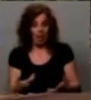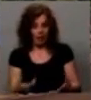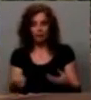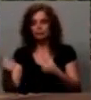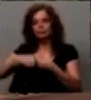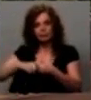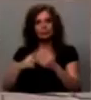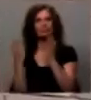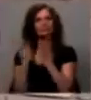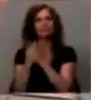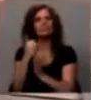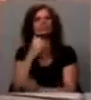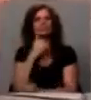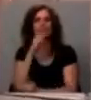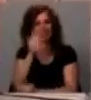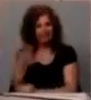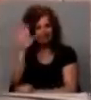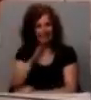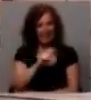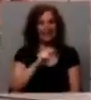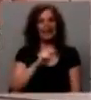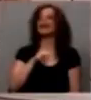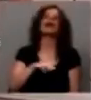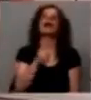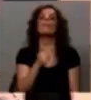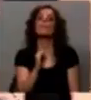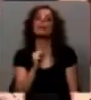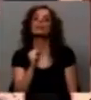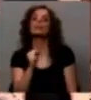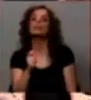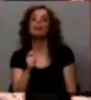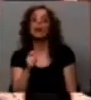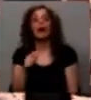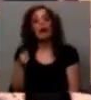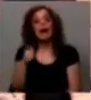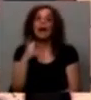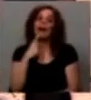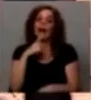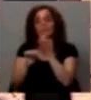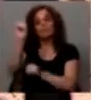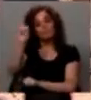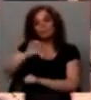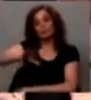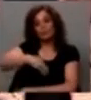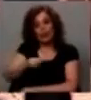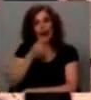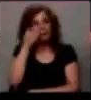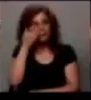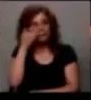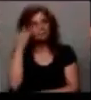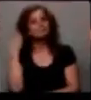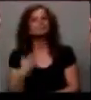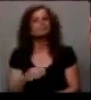a Cambridge Assessment English, um organismo de certificação em inglês a nível mundial. Este projeto